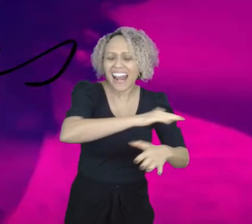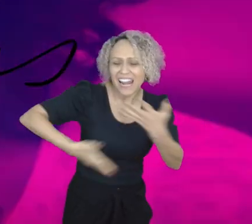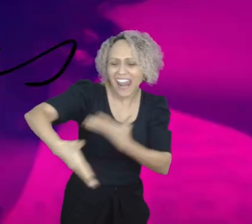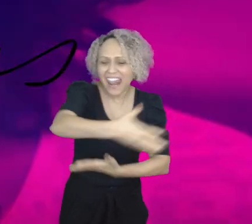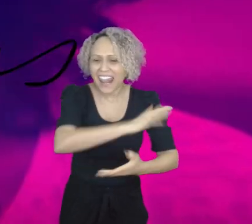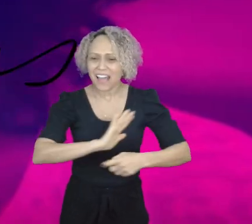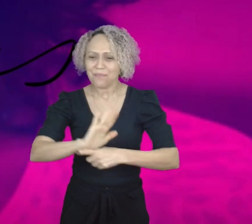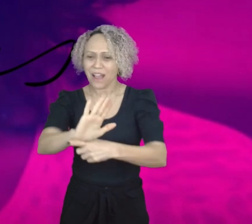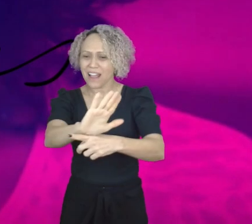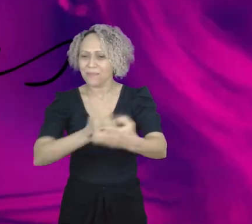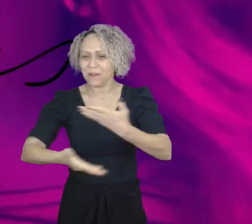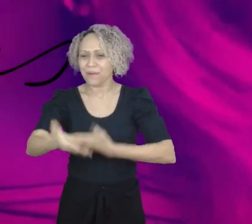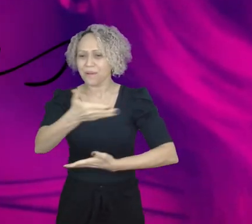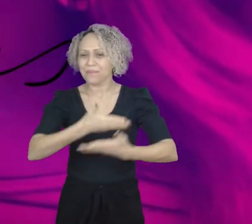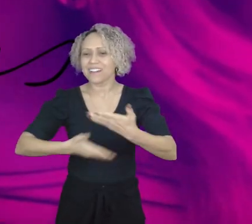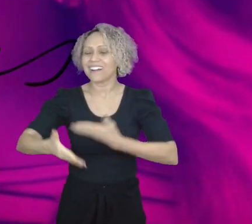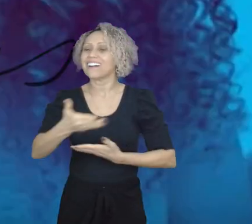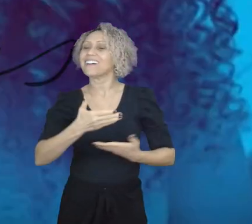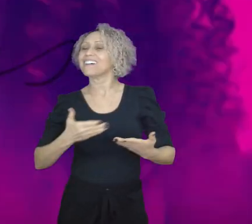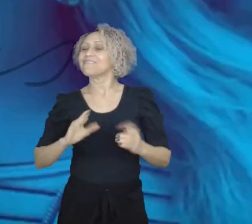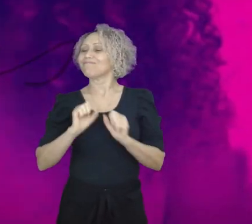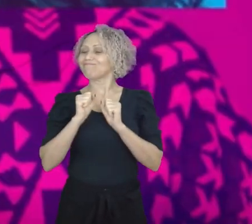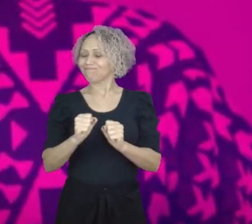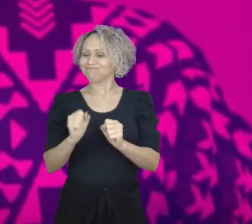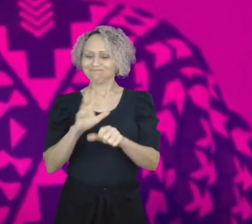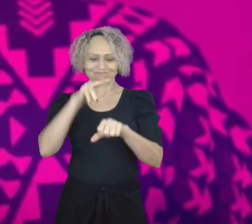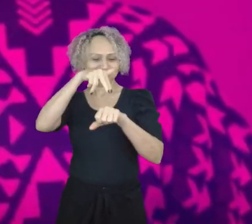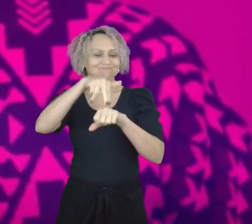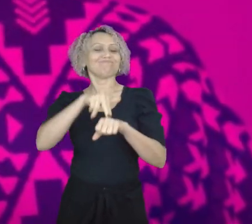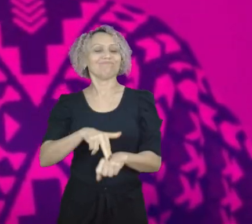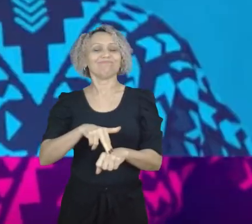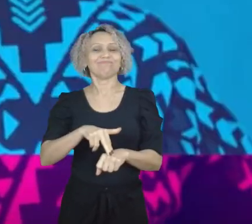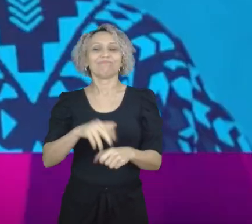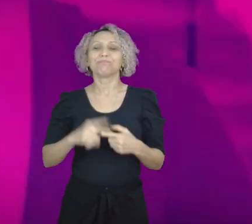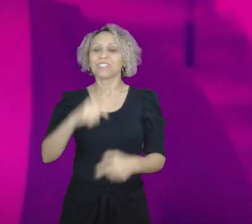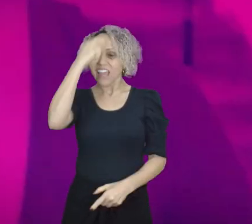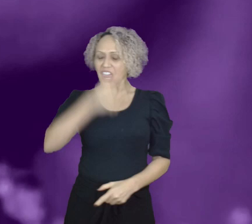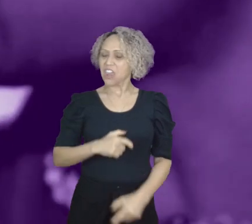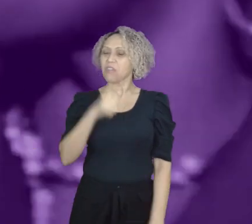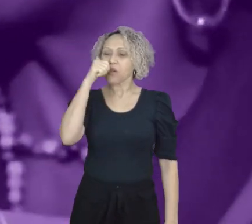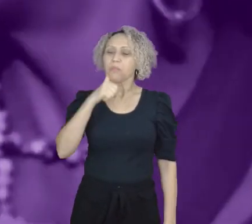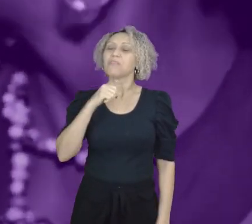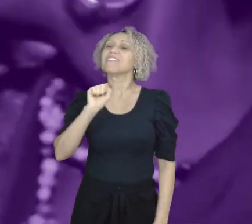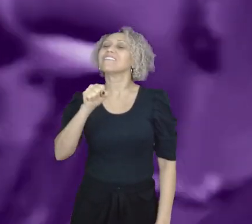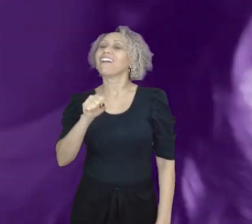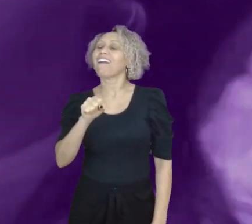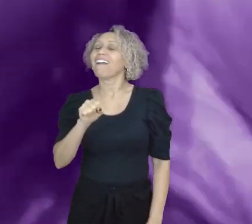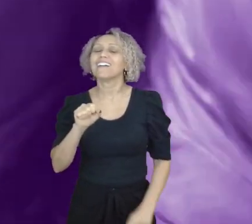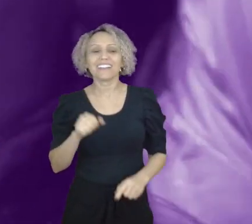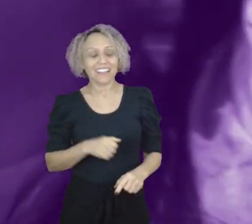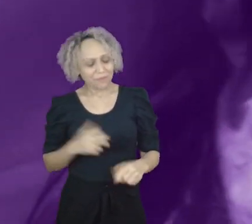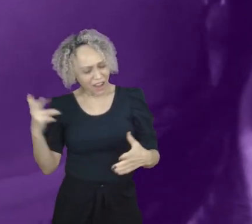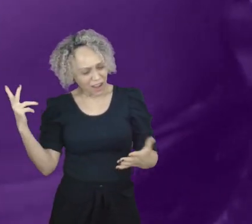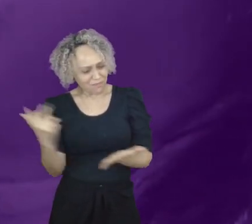poder. Porque eu sou mulher pra